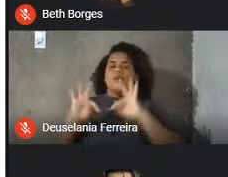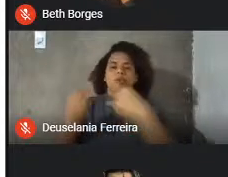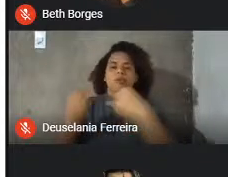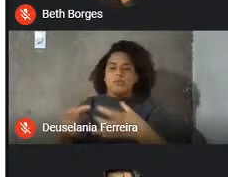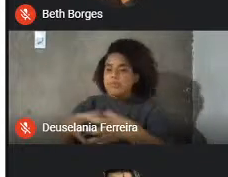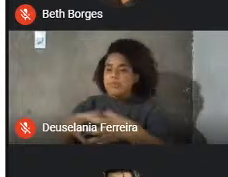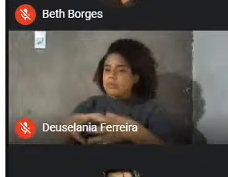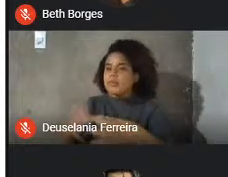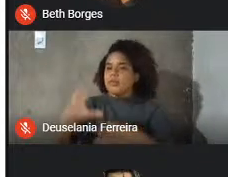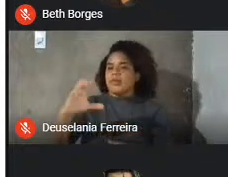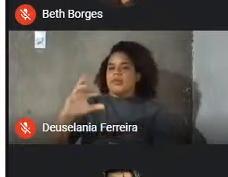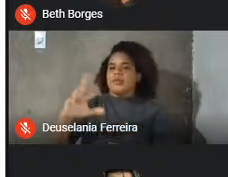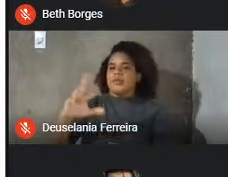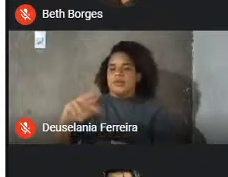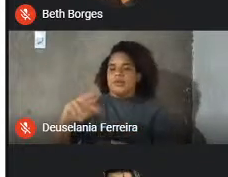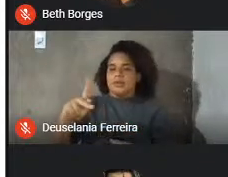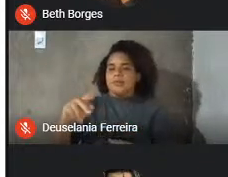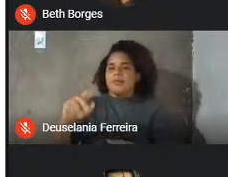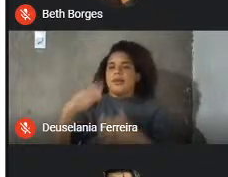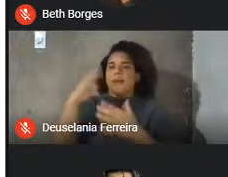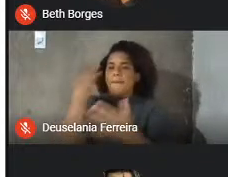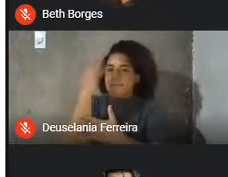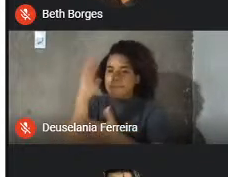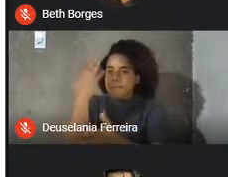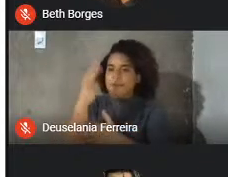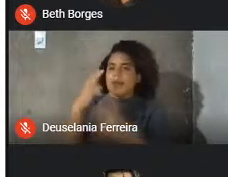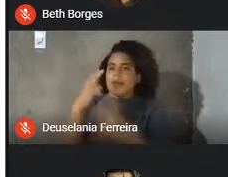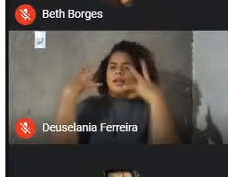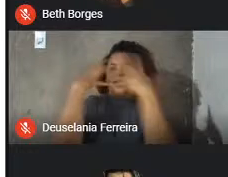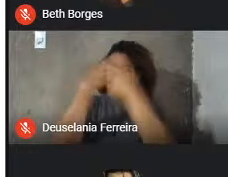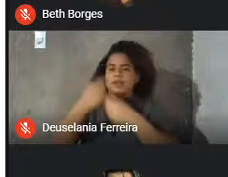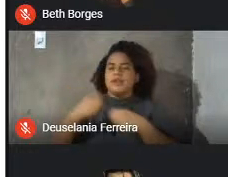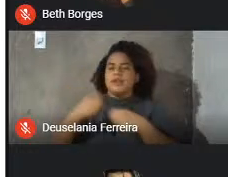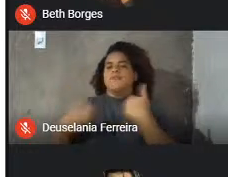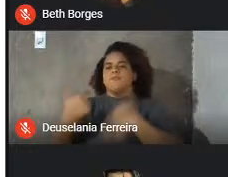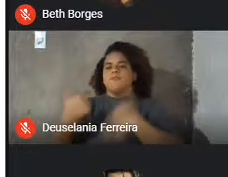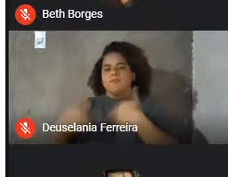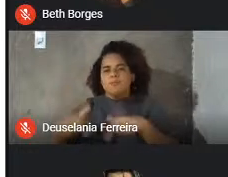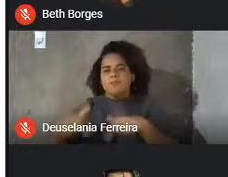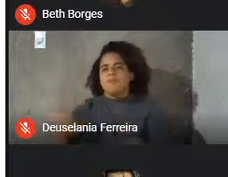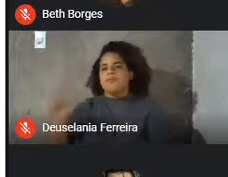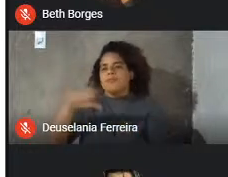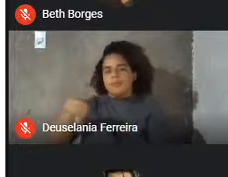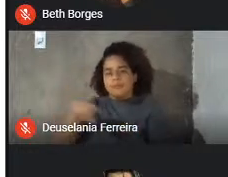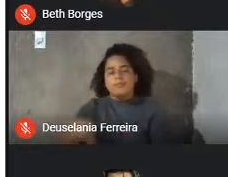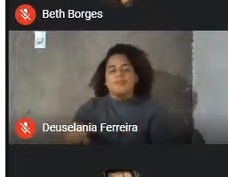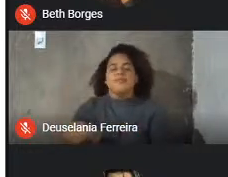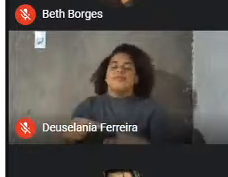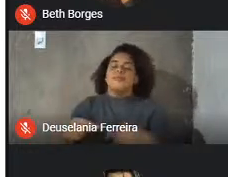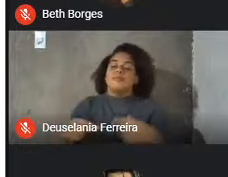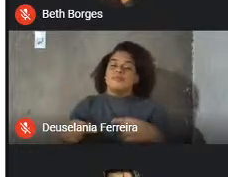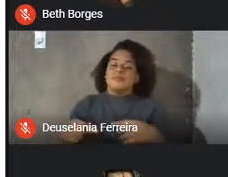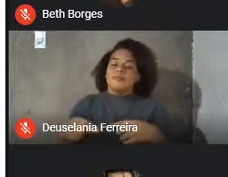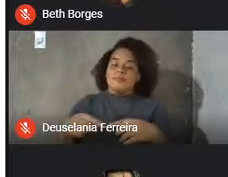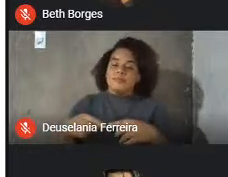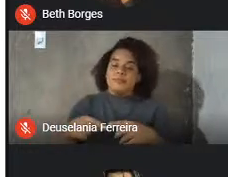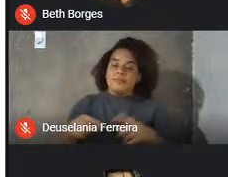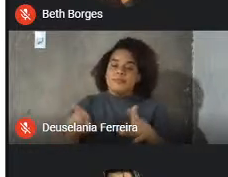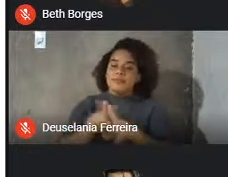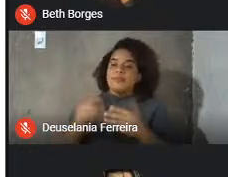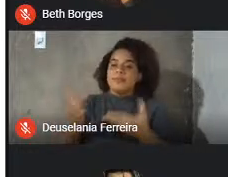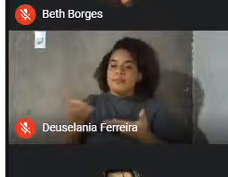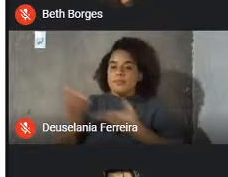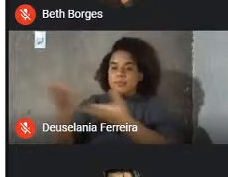parabéns. Trabalho lindo que estão fazendo, tá? E o convite de eu estar